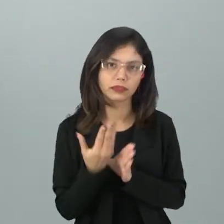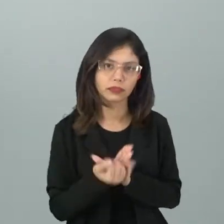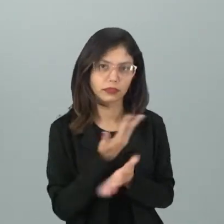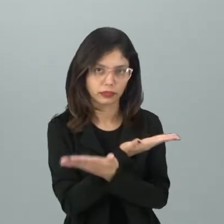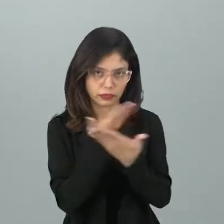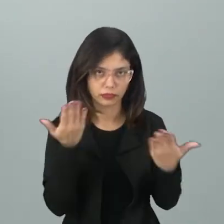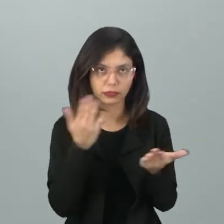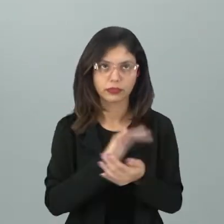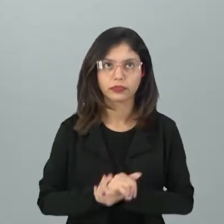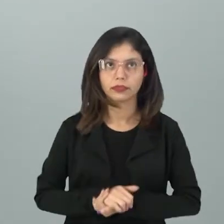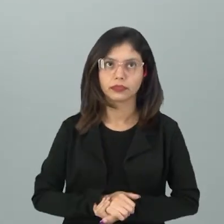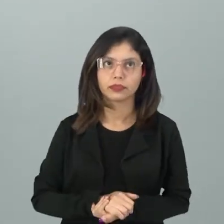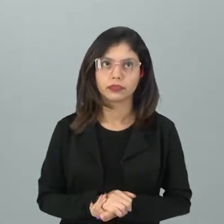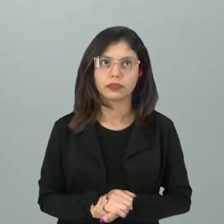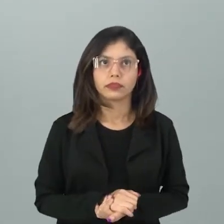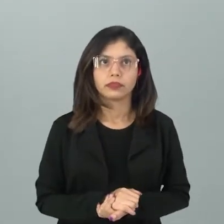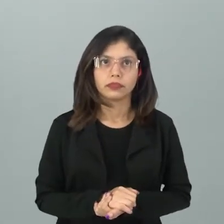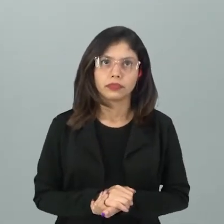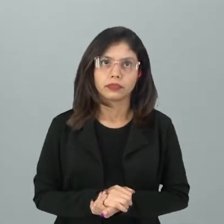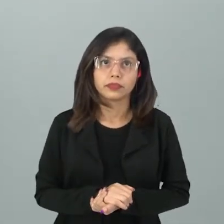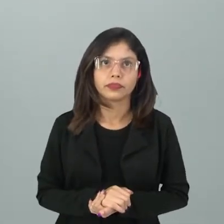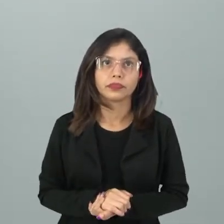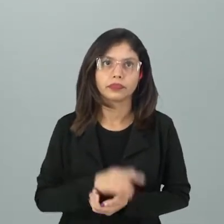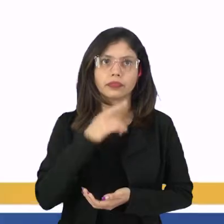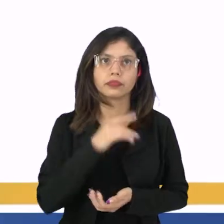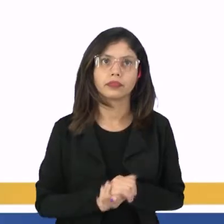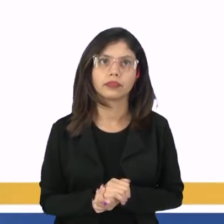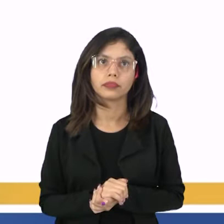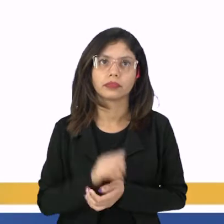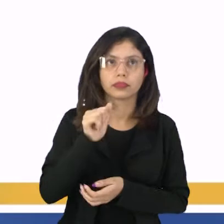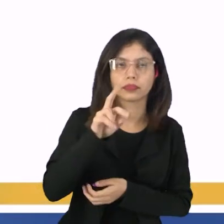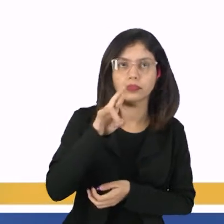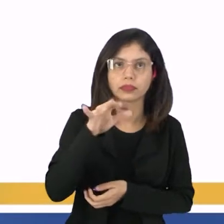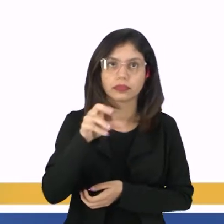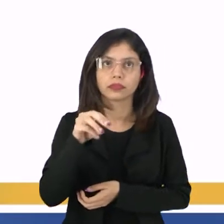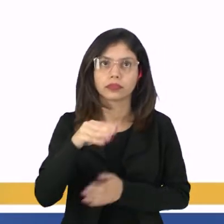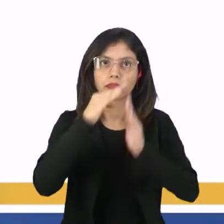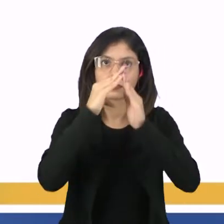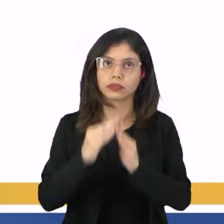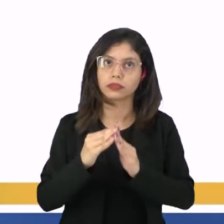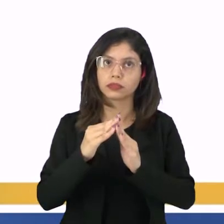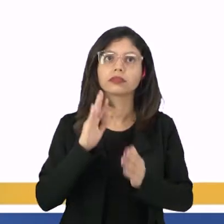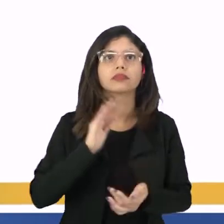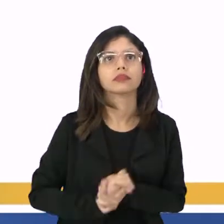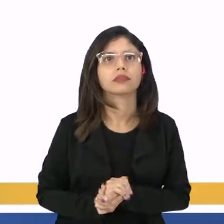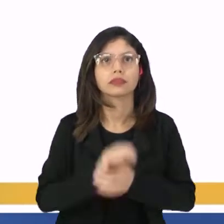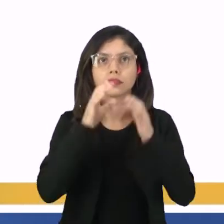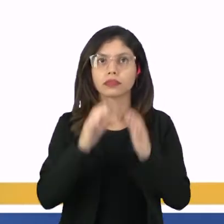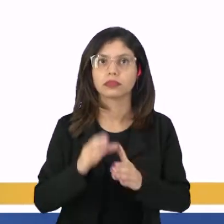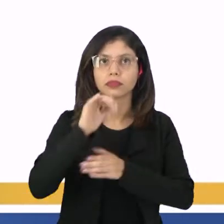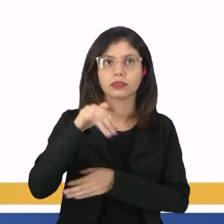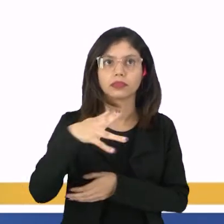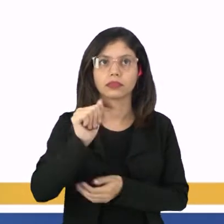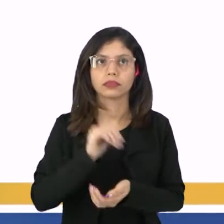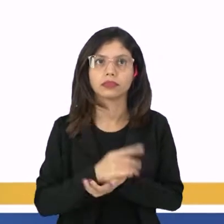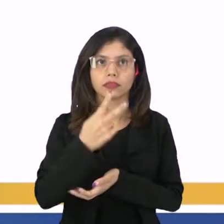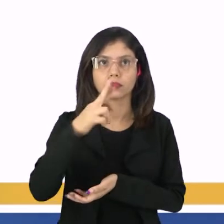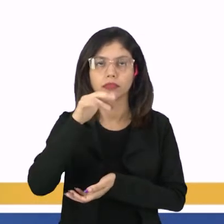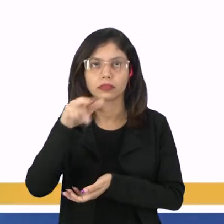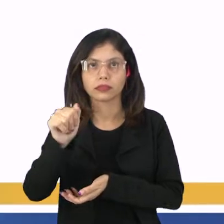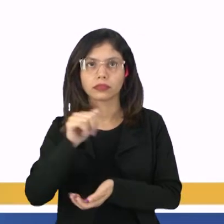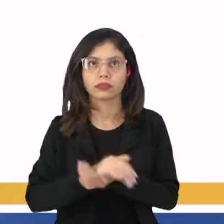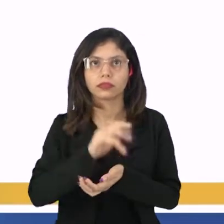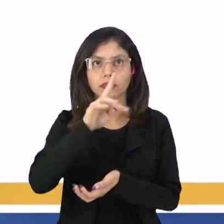de vocês. Vamos lá. O exemplo é assim: Associação de Moradores do Bairro da Camboa, Prefeitura Municipal